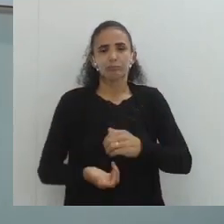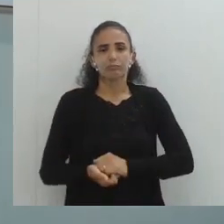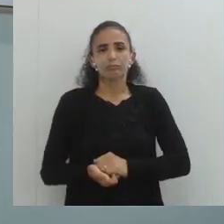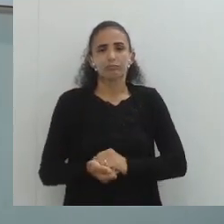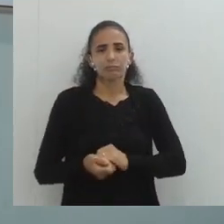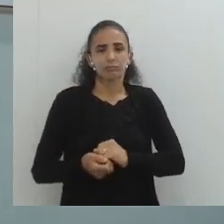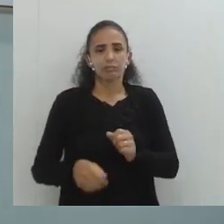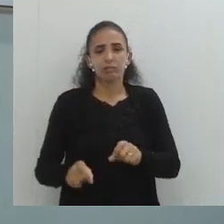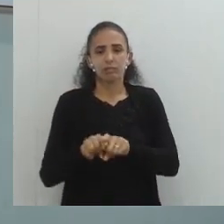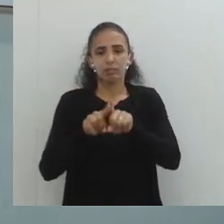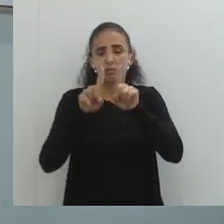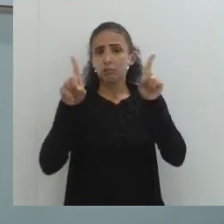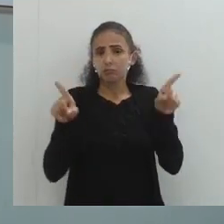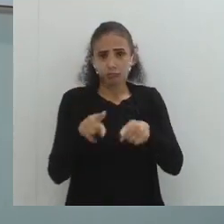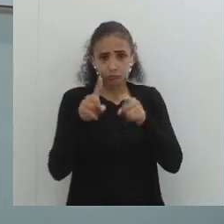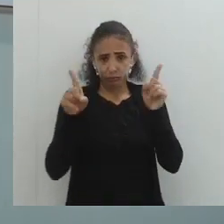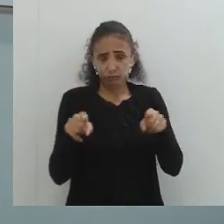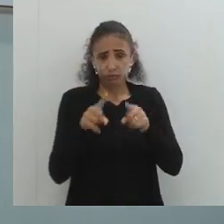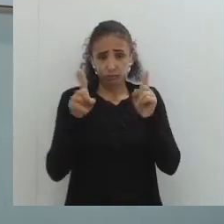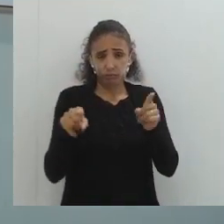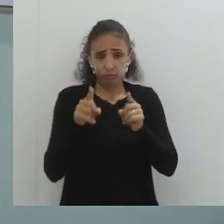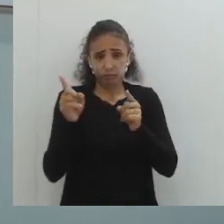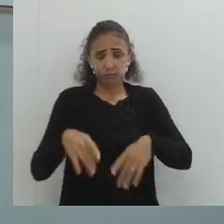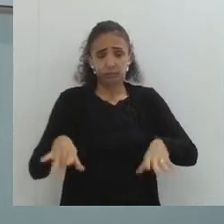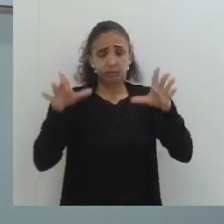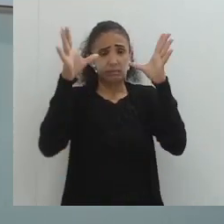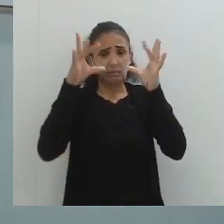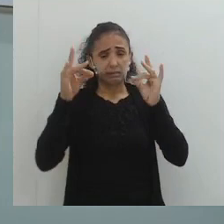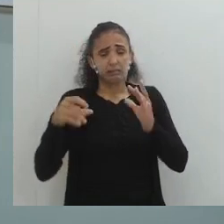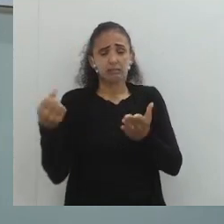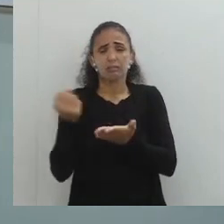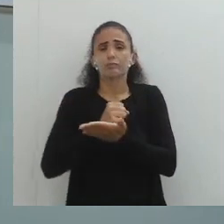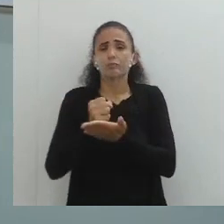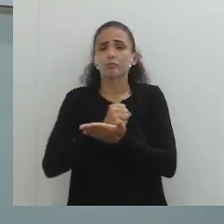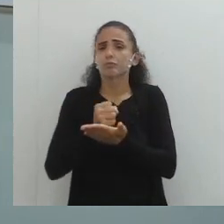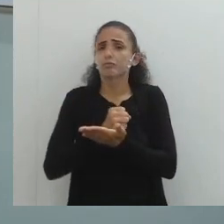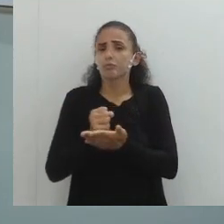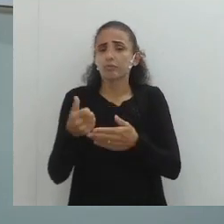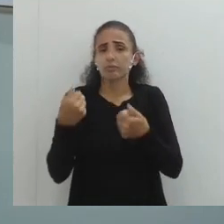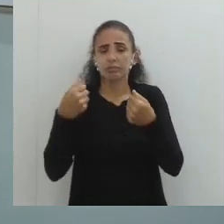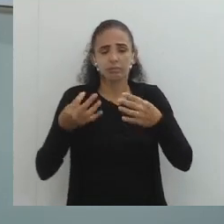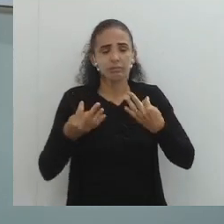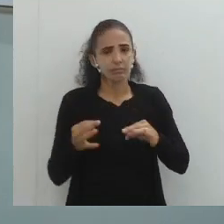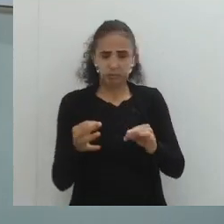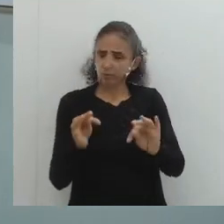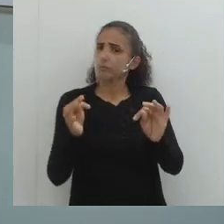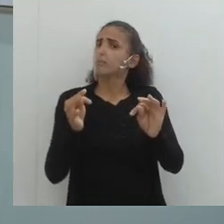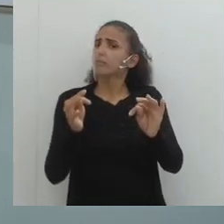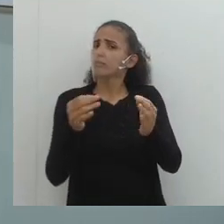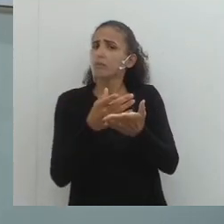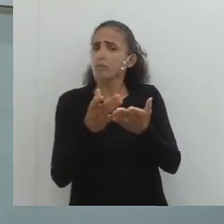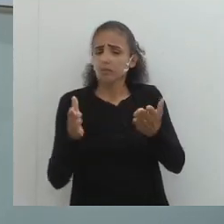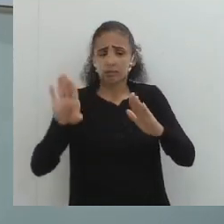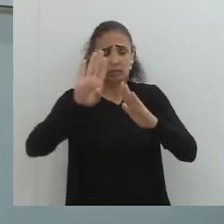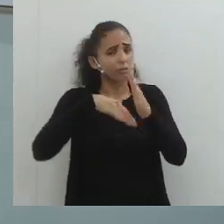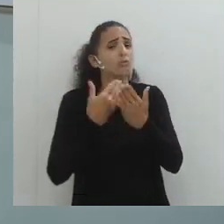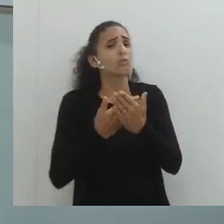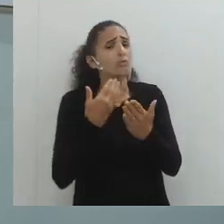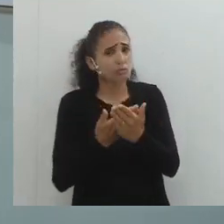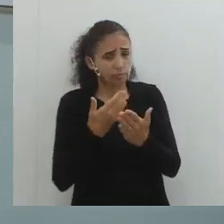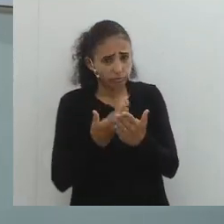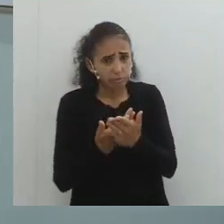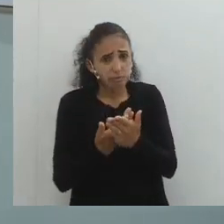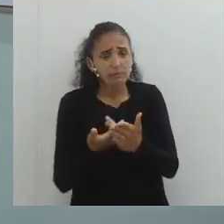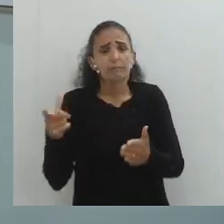em shoppings, que a gente tem toda essa questão dos jogos digitais. Ou mesmo em escolas. A gente